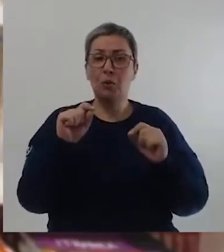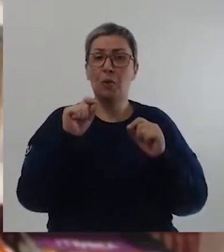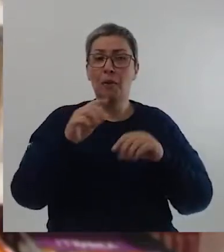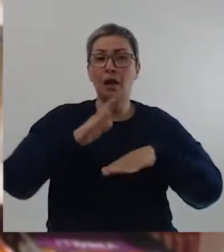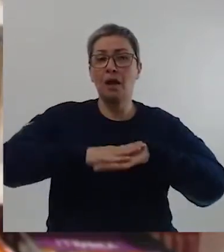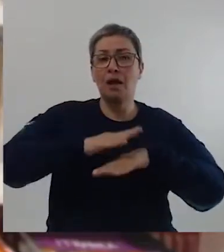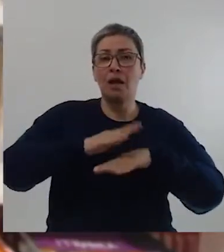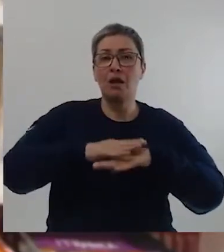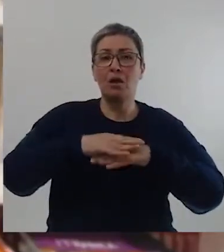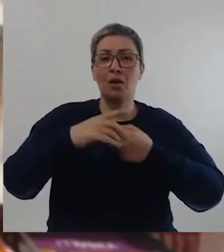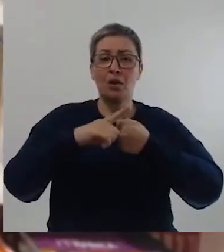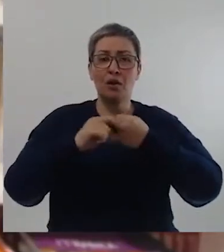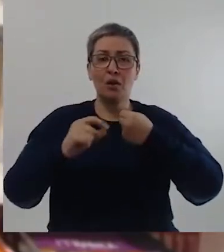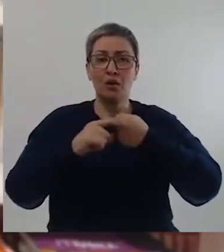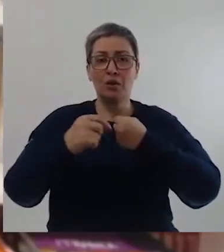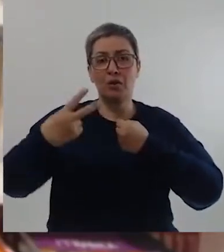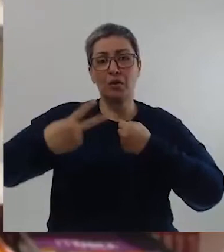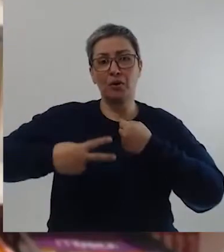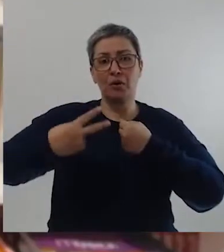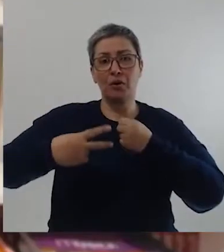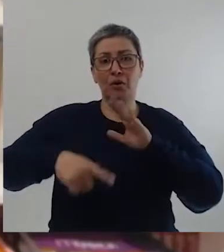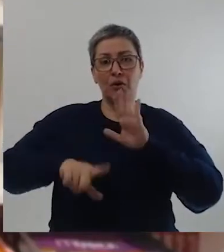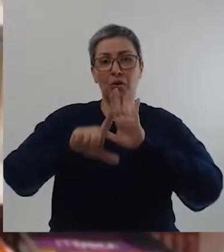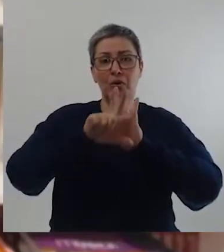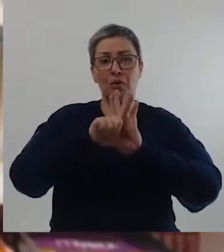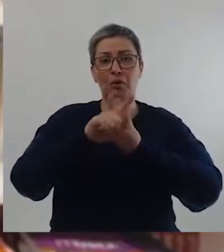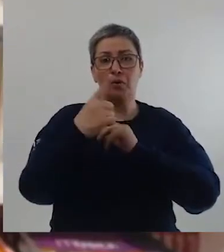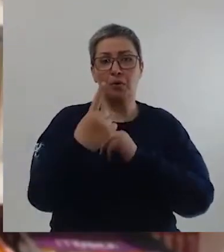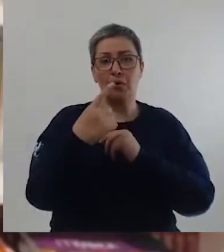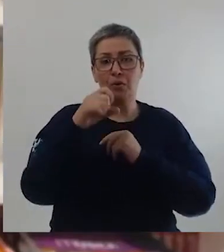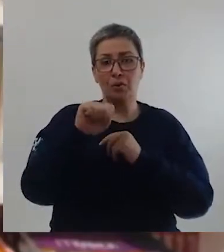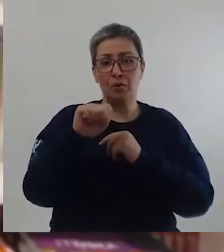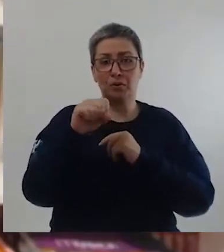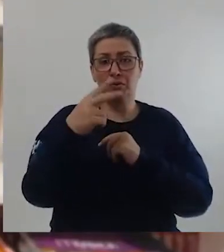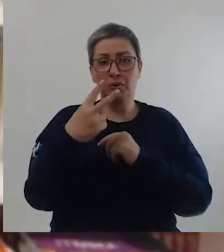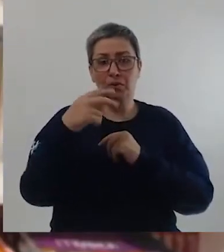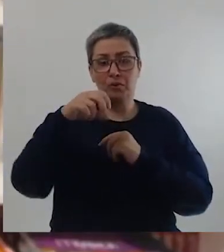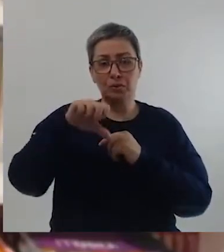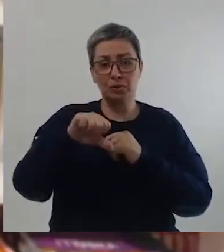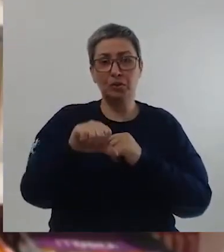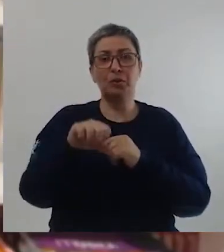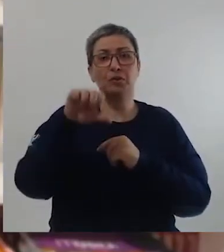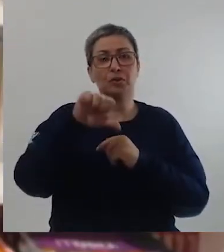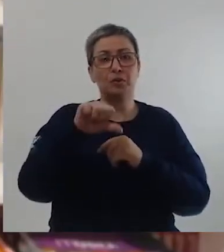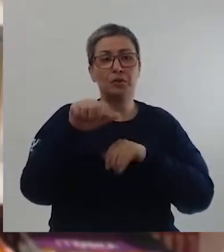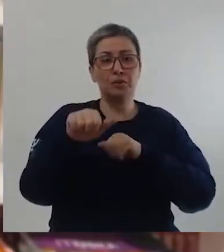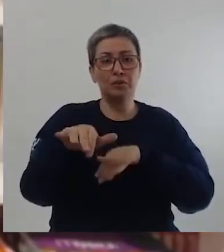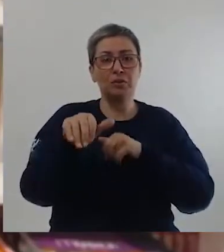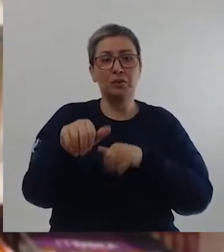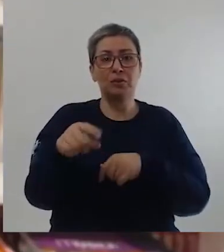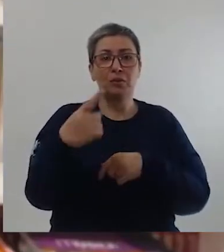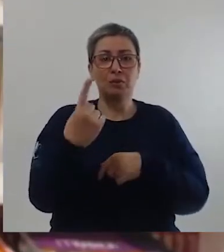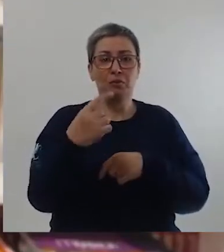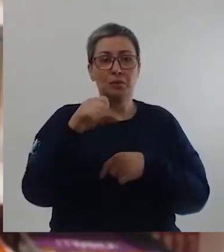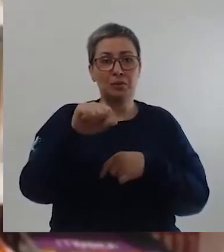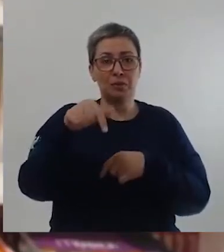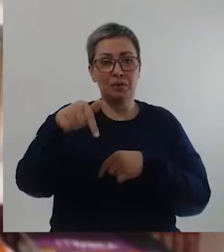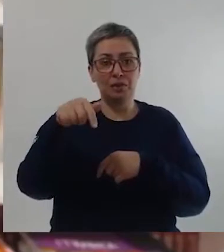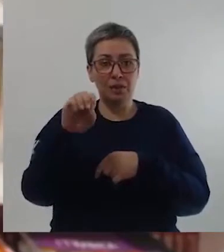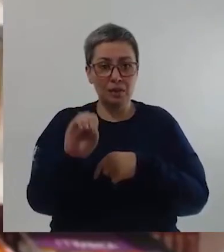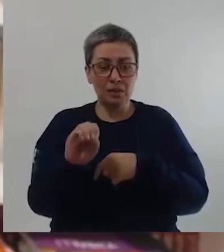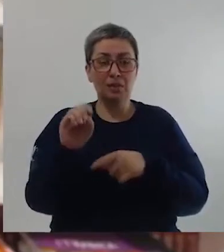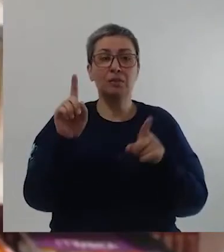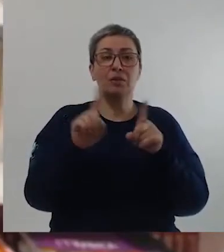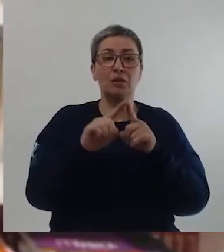para a execução do artigo 2º da lei 18299 de setembro de